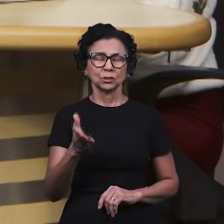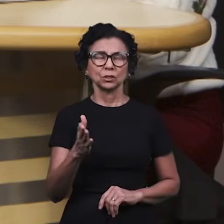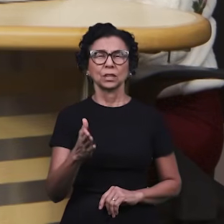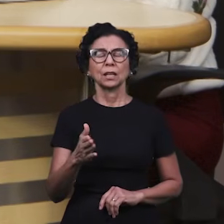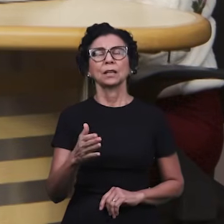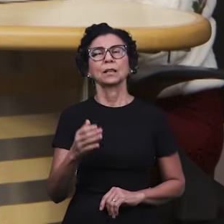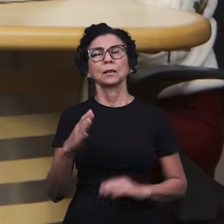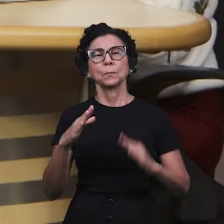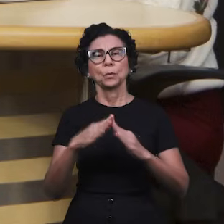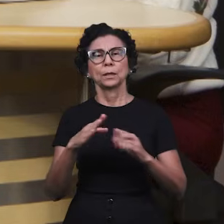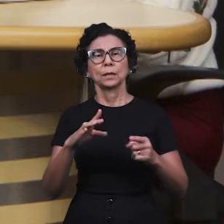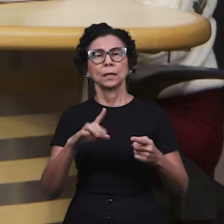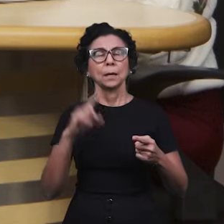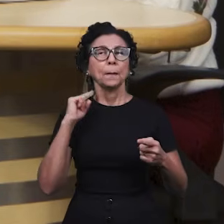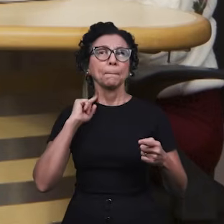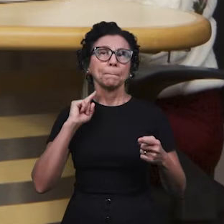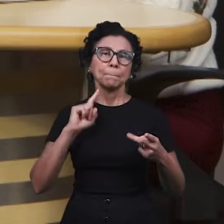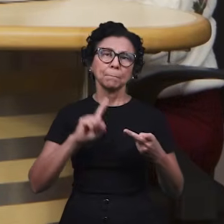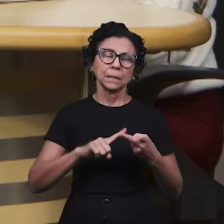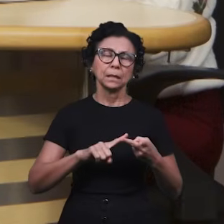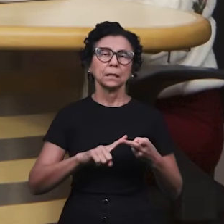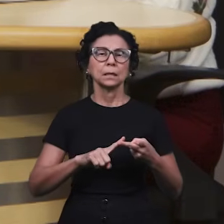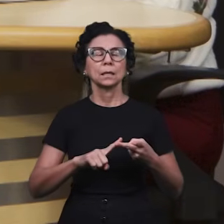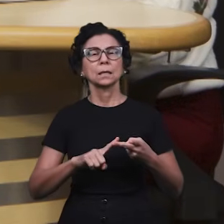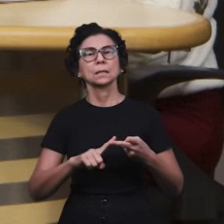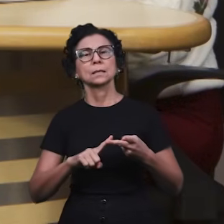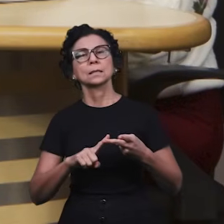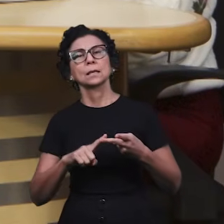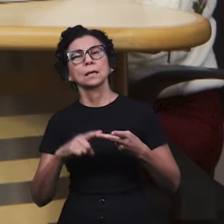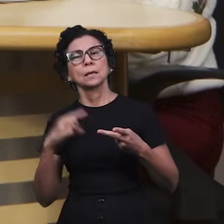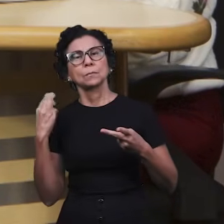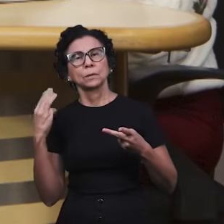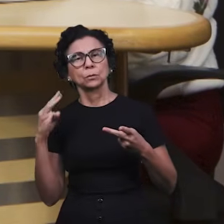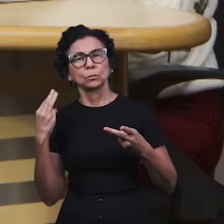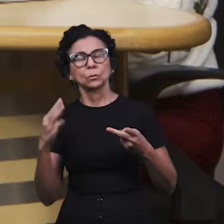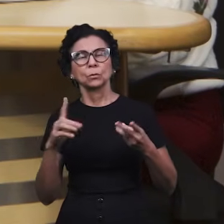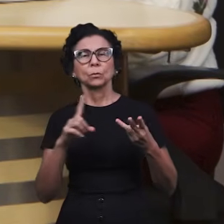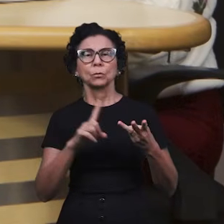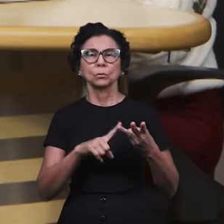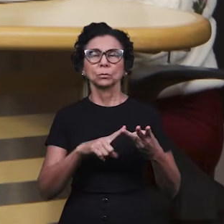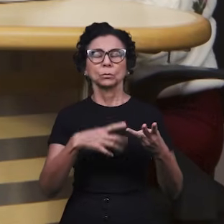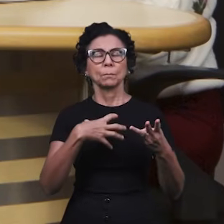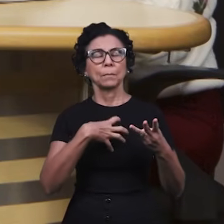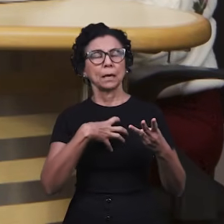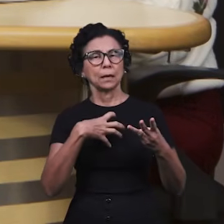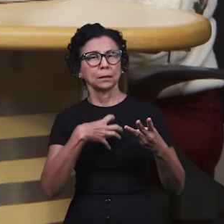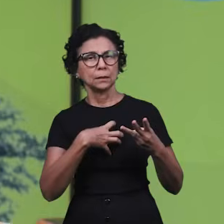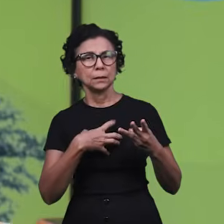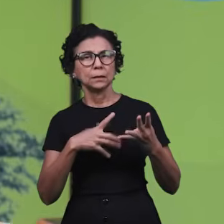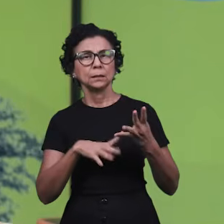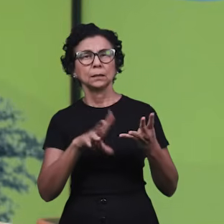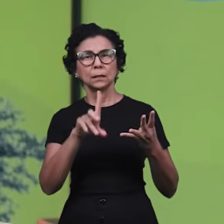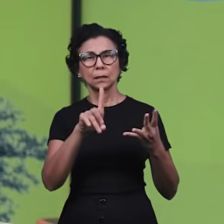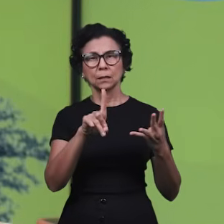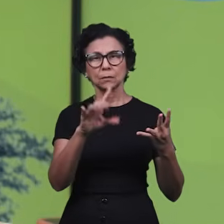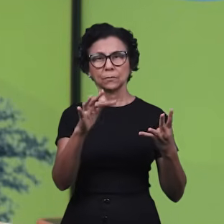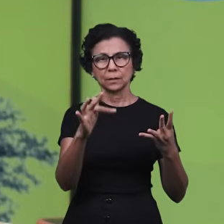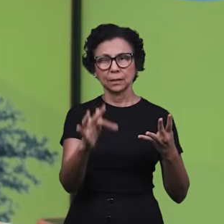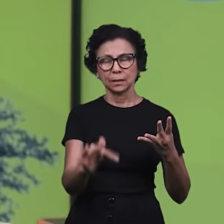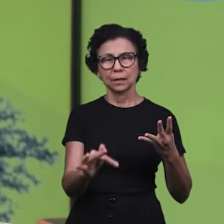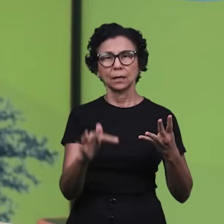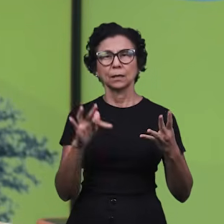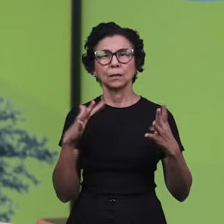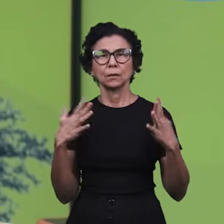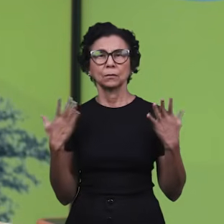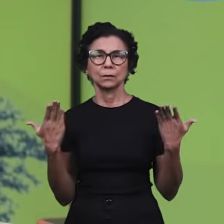Minas Gerais, já moramos no Mato Grosso, na Bahia, na região do Distrito Federal, e hoje nós estamos